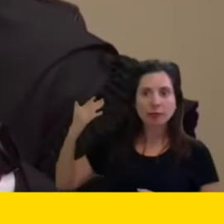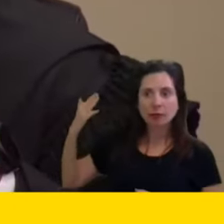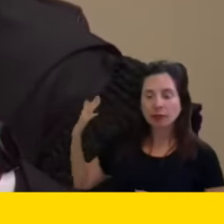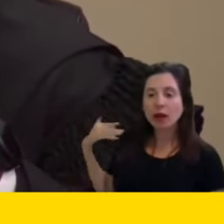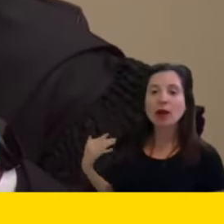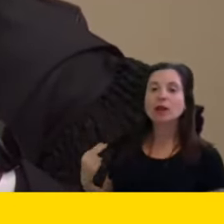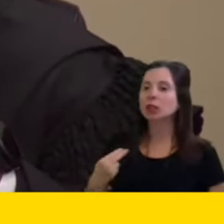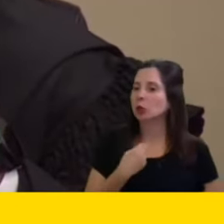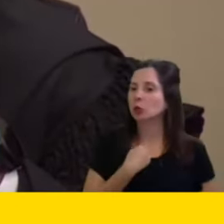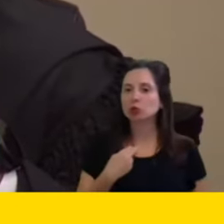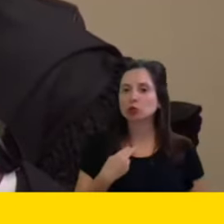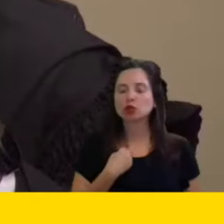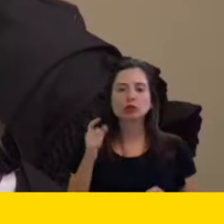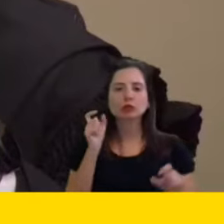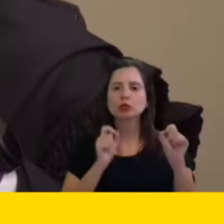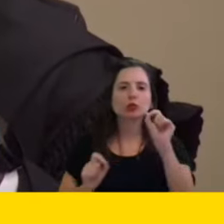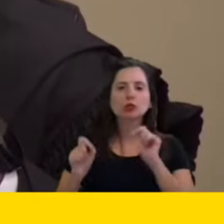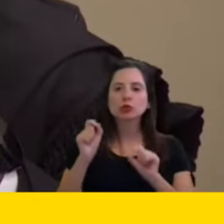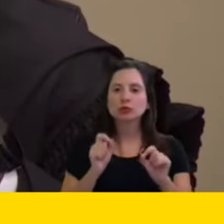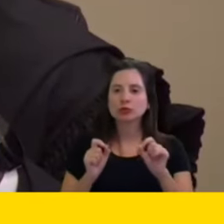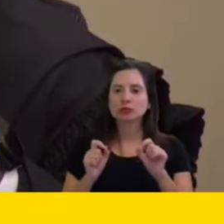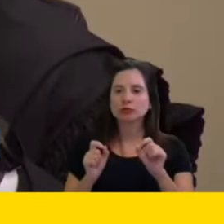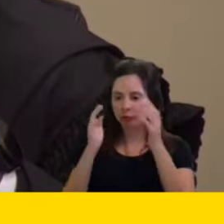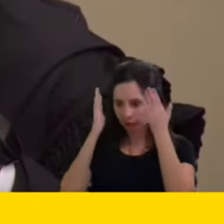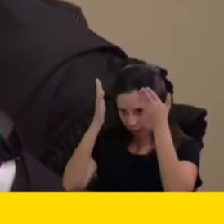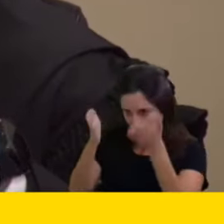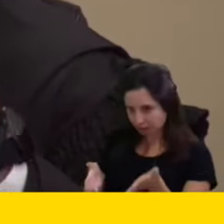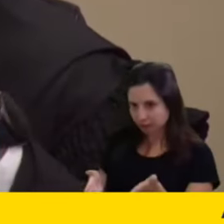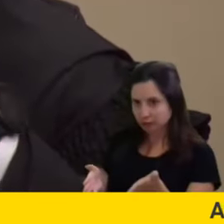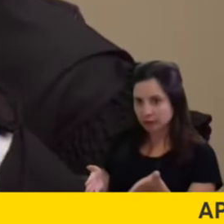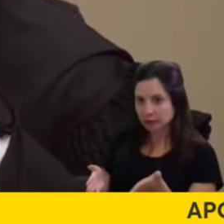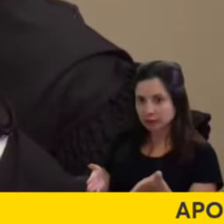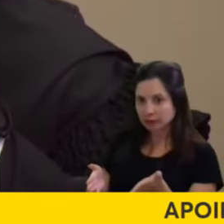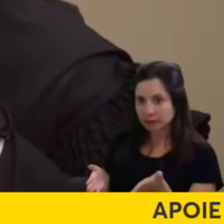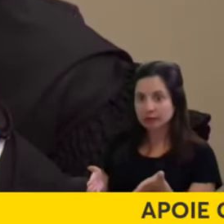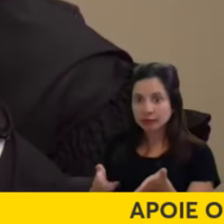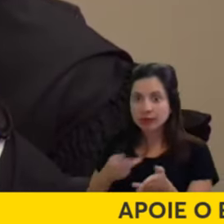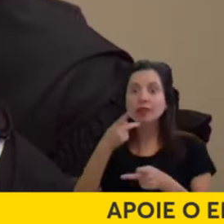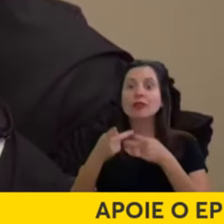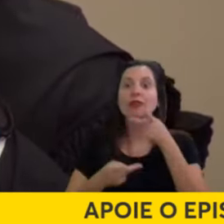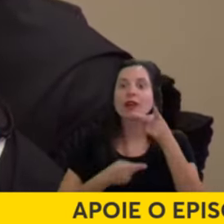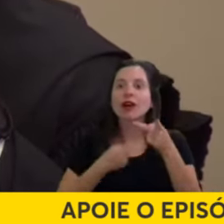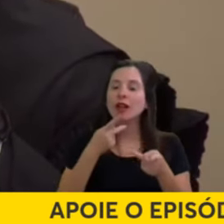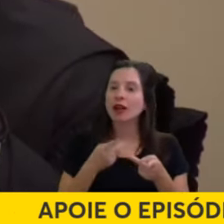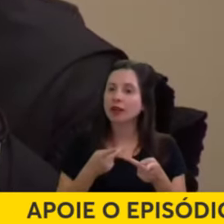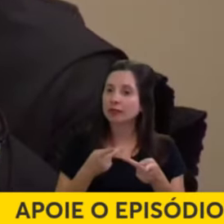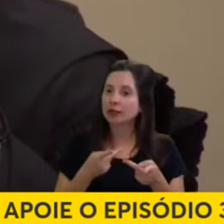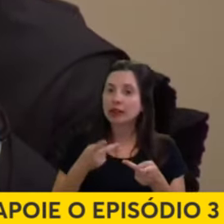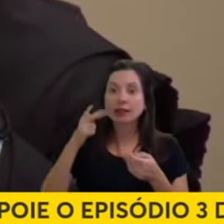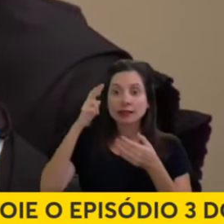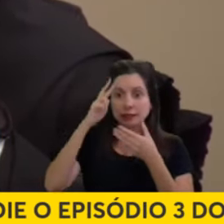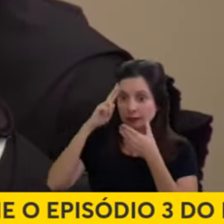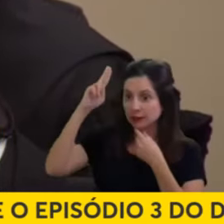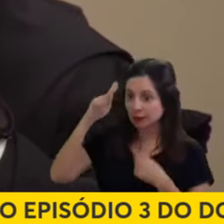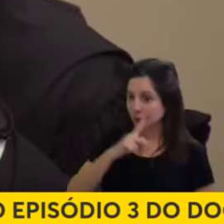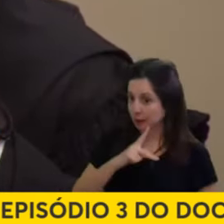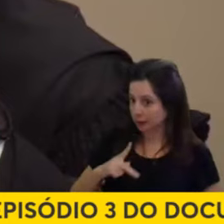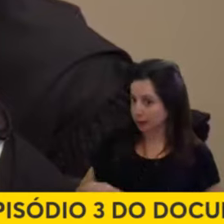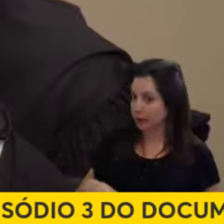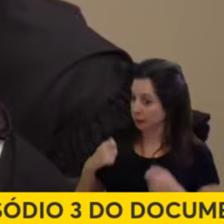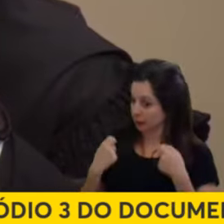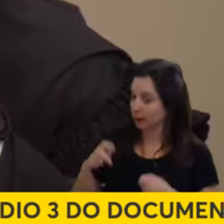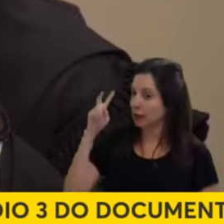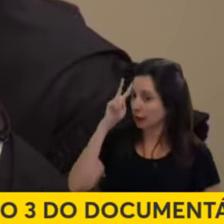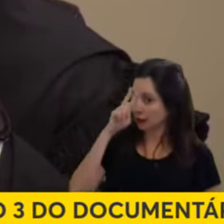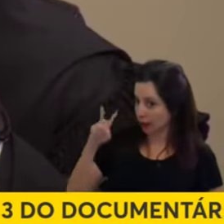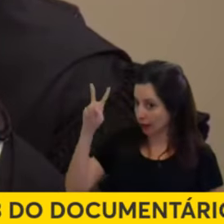poderia ser alvo de desforra desforra feitas essas ingresses senhor presidente que deve ser sempre lembradas passo a apreciar a